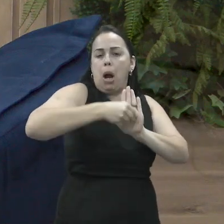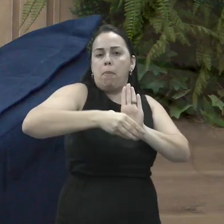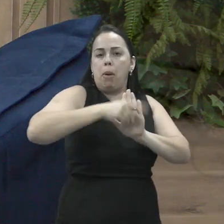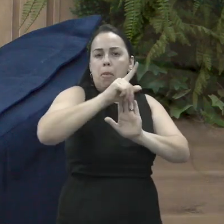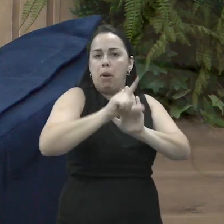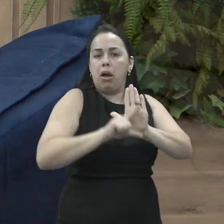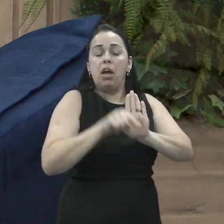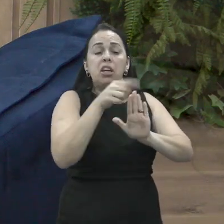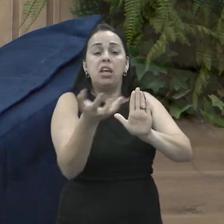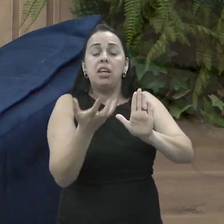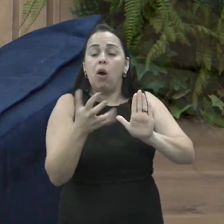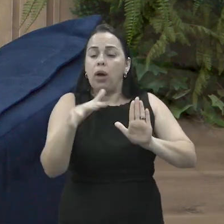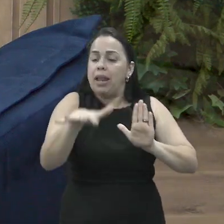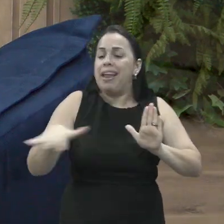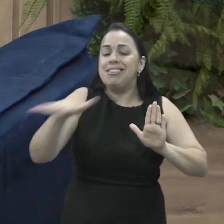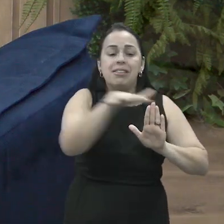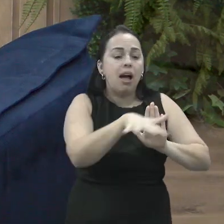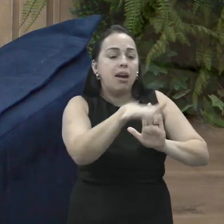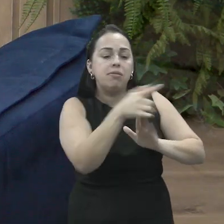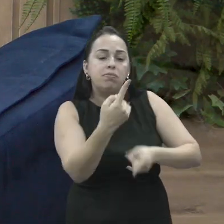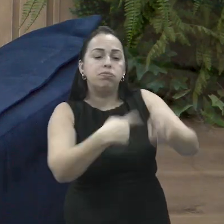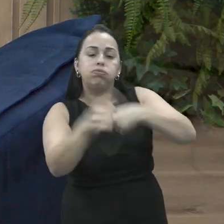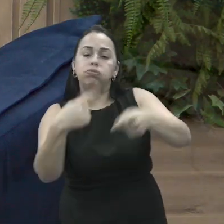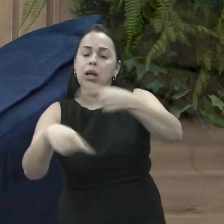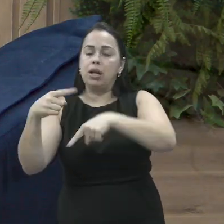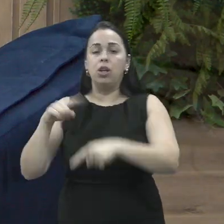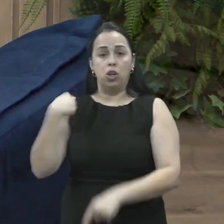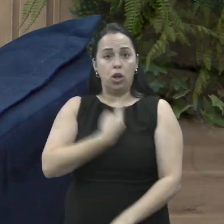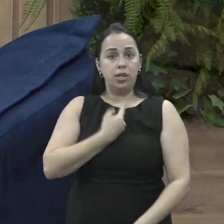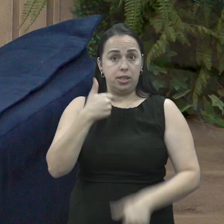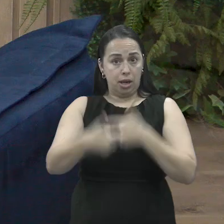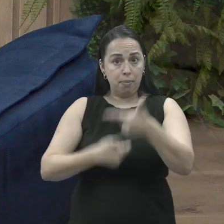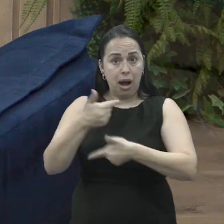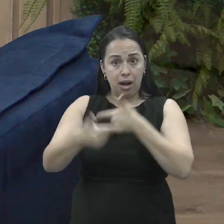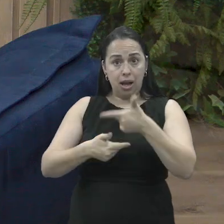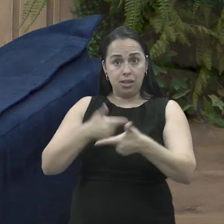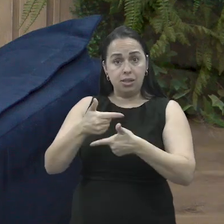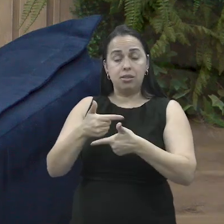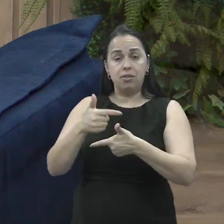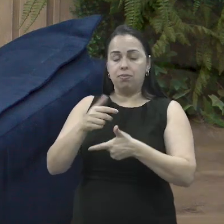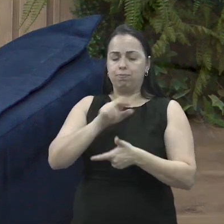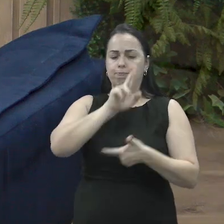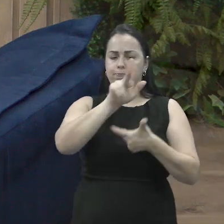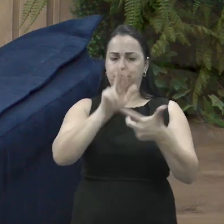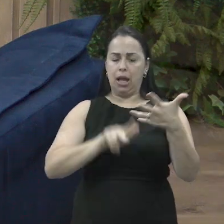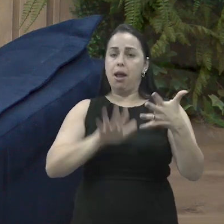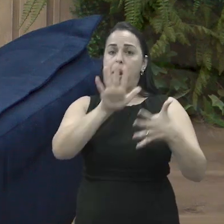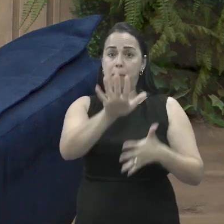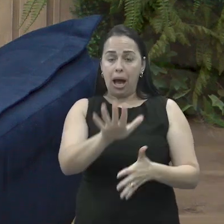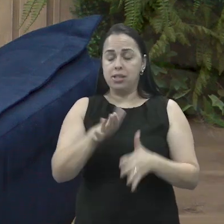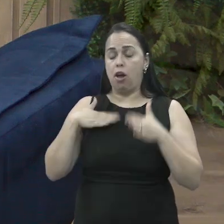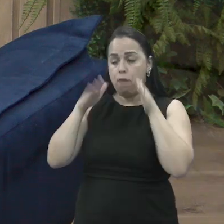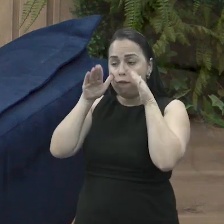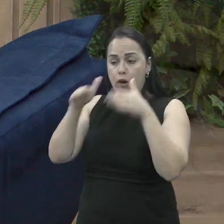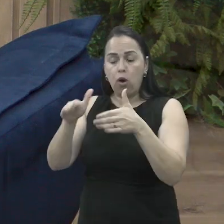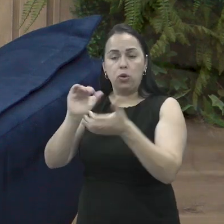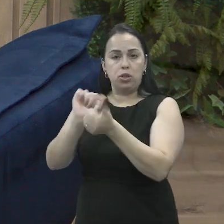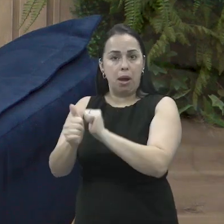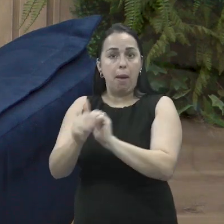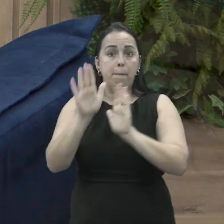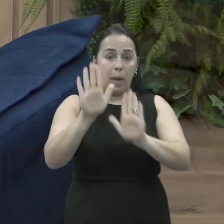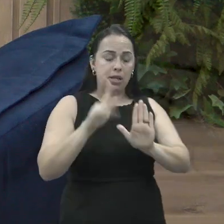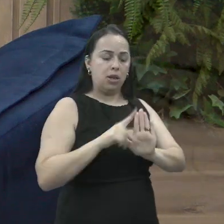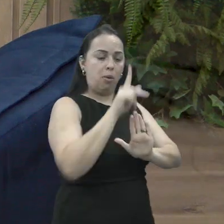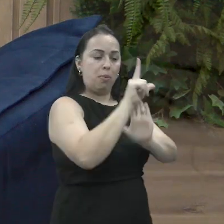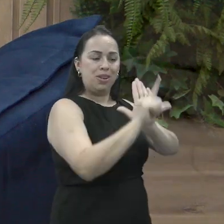se desenvolver o seu setor, E a gente aqui trabalha em várias áreas. Por exemplo, eu sou muito focado no esporte, mas meus